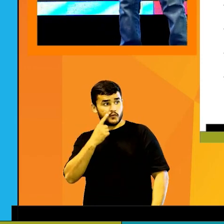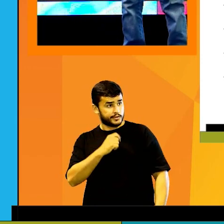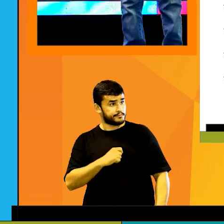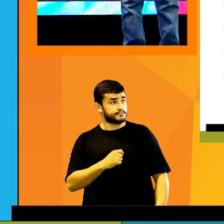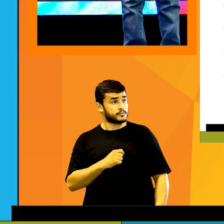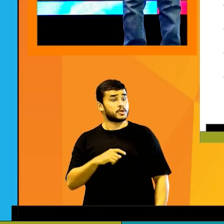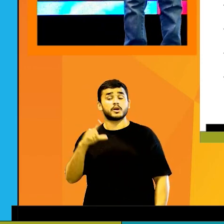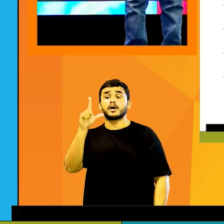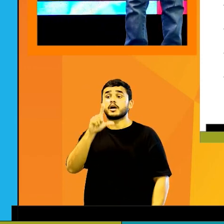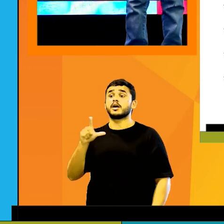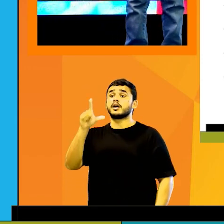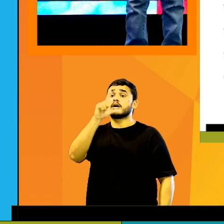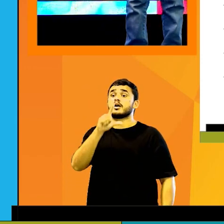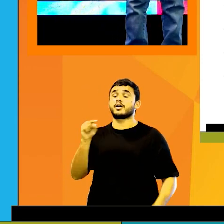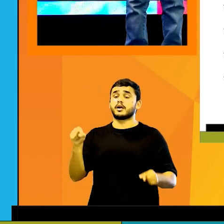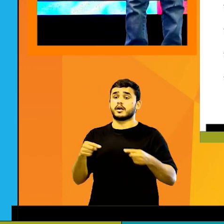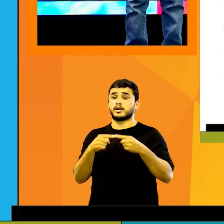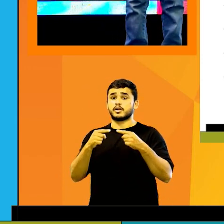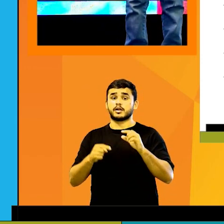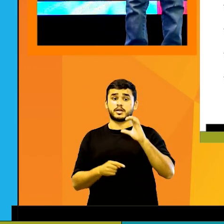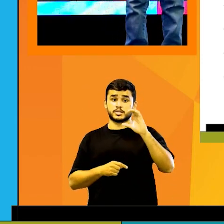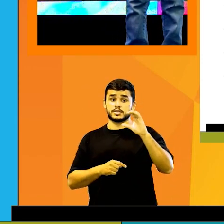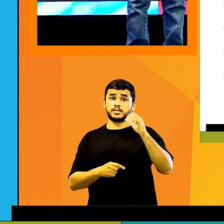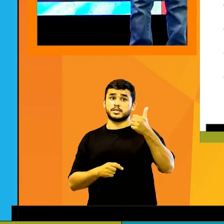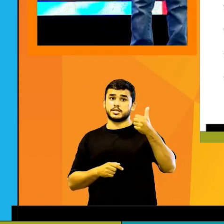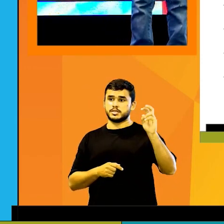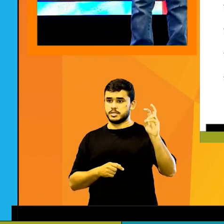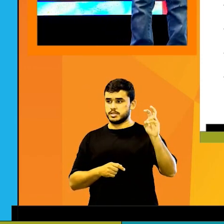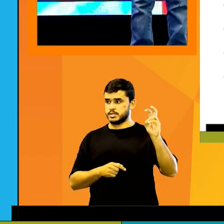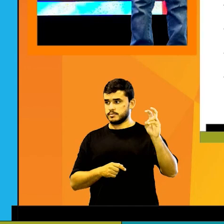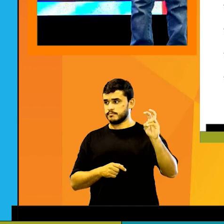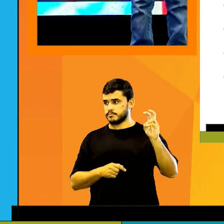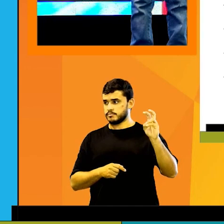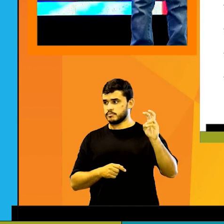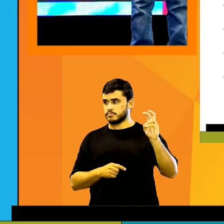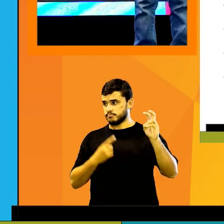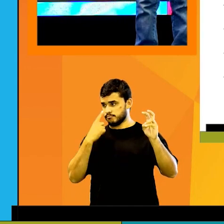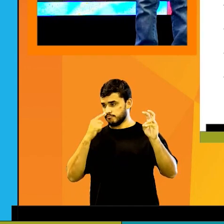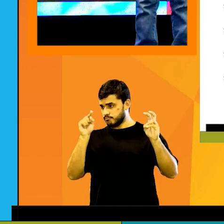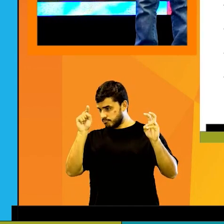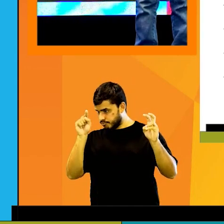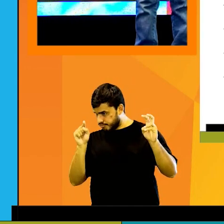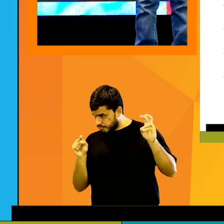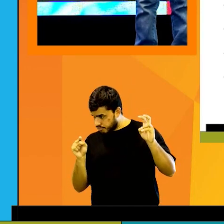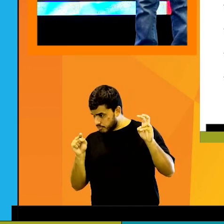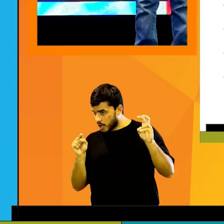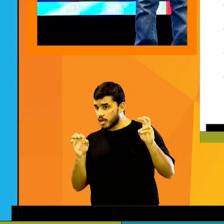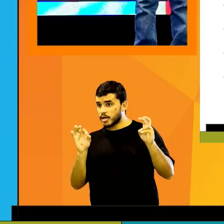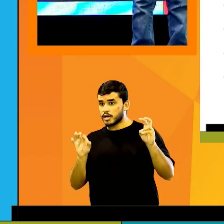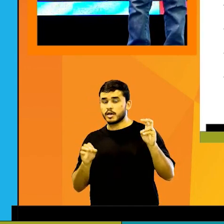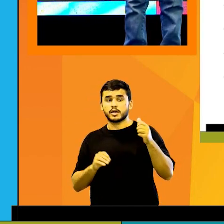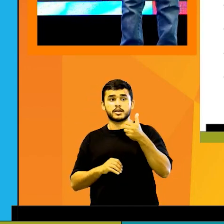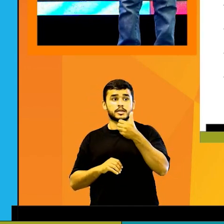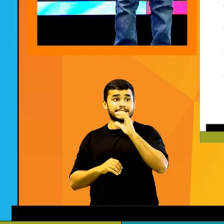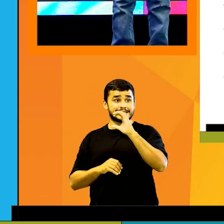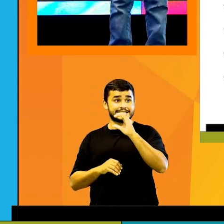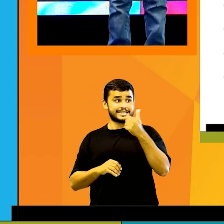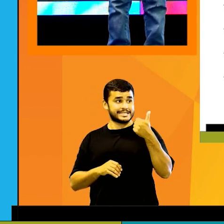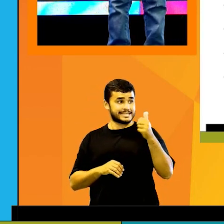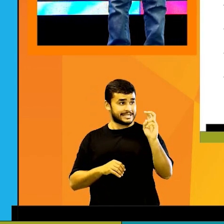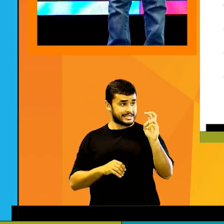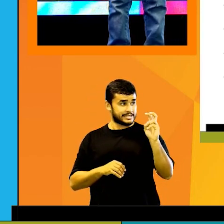literatura está na competência 15. Todas as questões de literatura sempre foram cobradas dessa competência